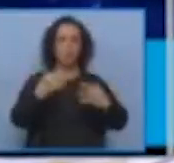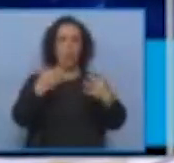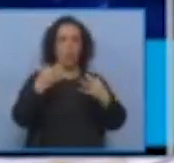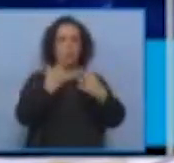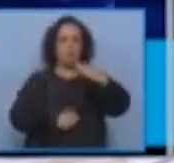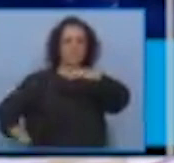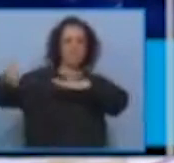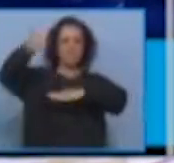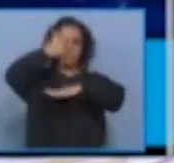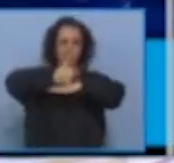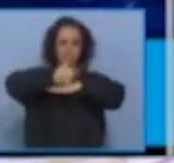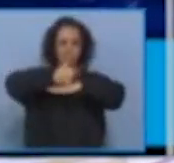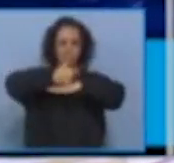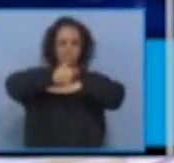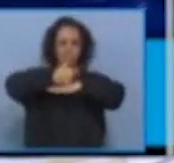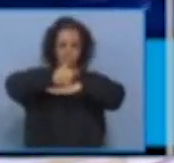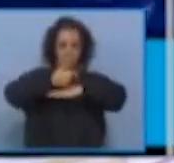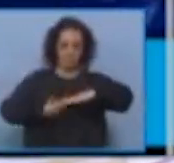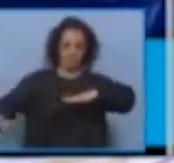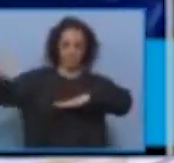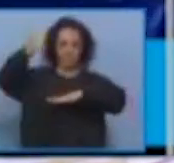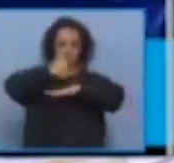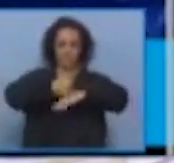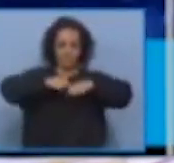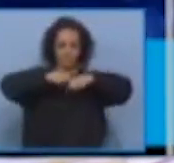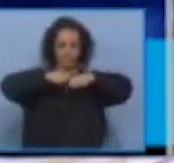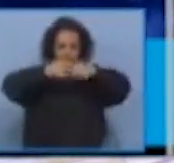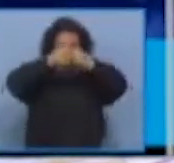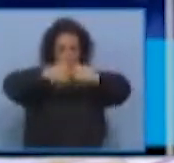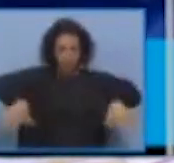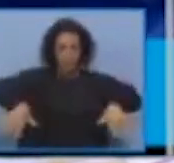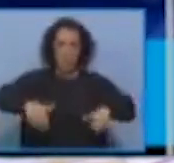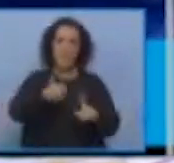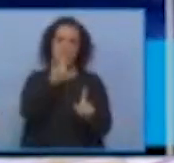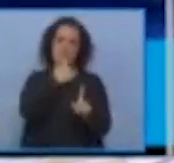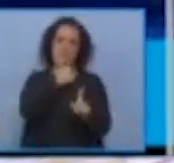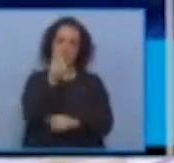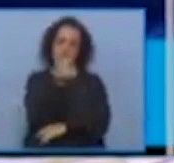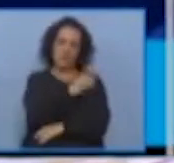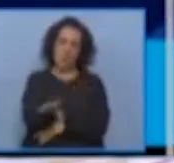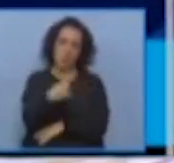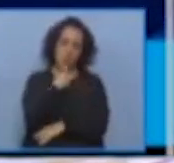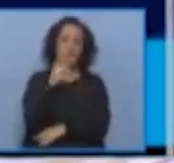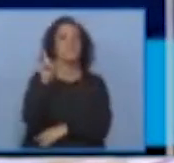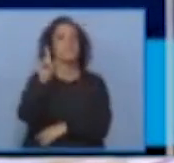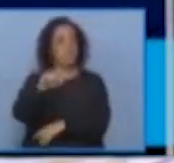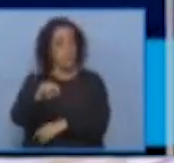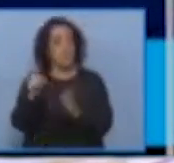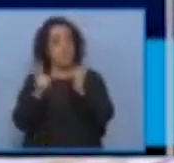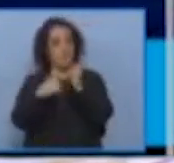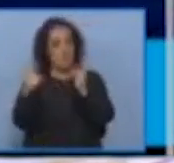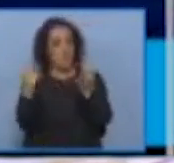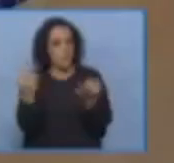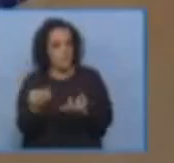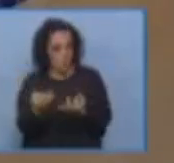hierarquia absolutamente avassalador na questão dos abusos de menores, e a igreja americana, que também o viu.